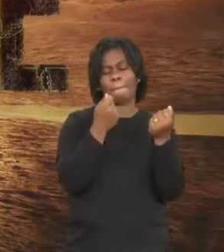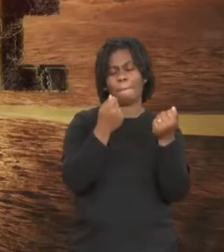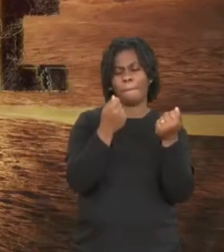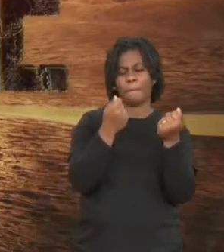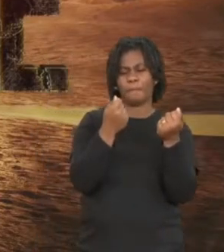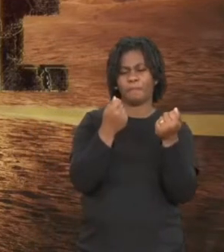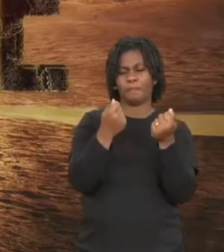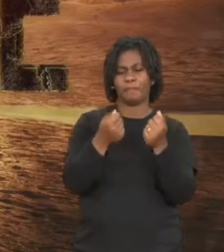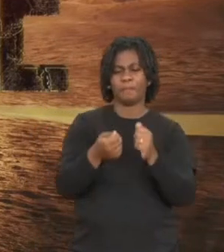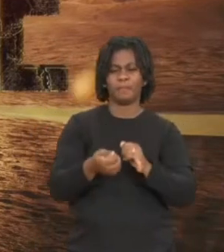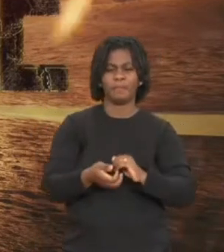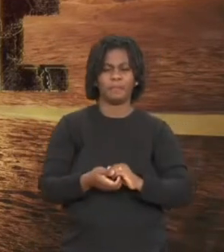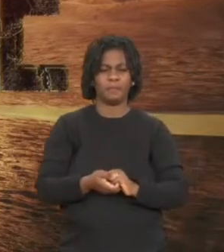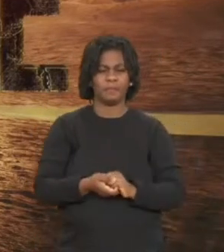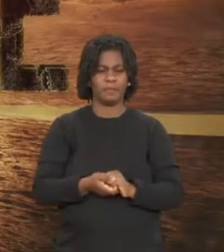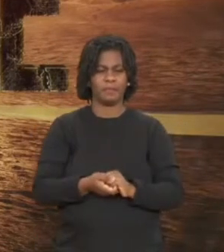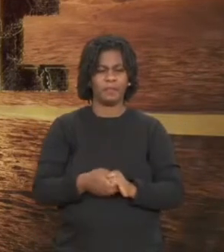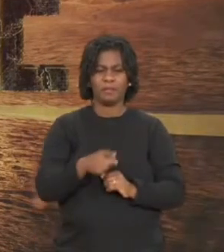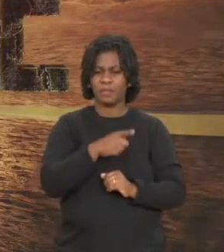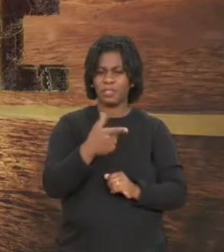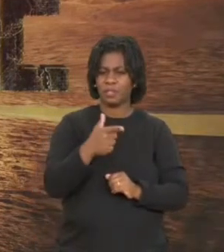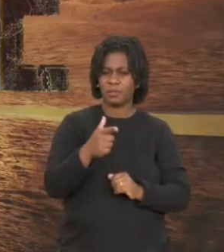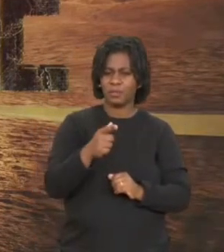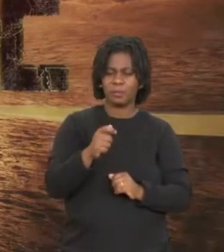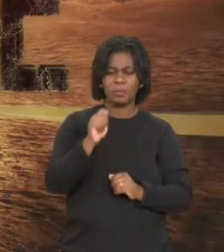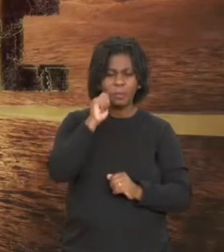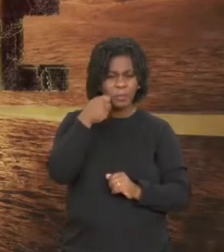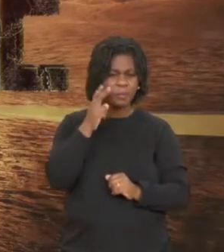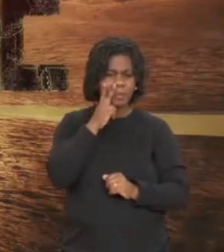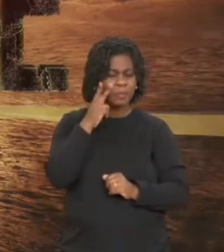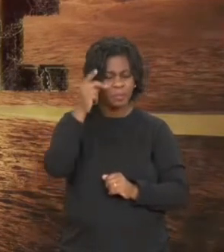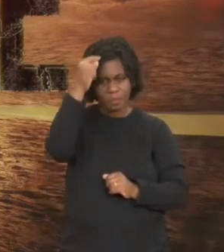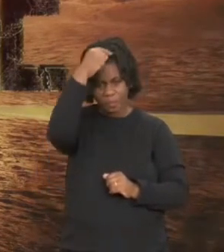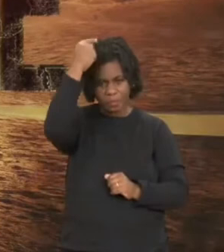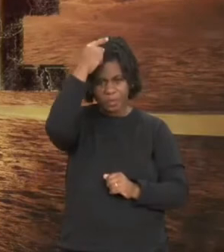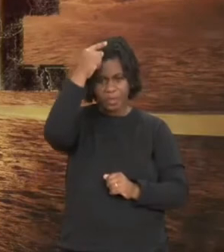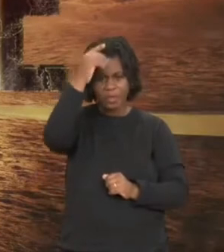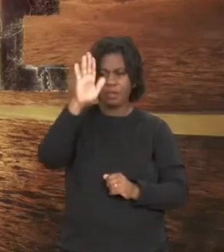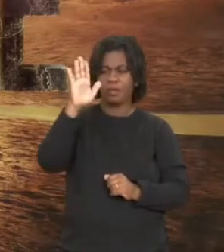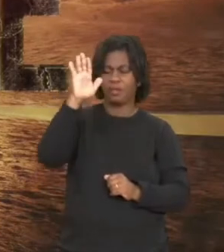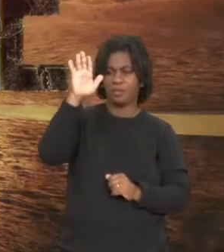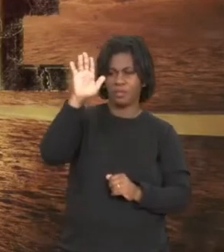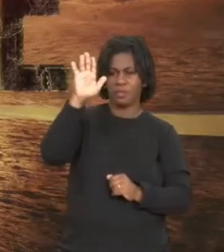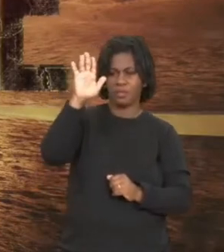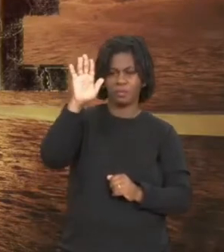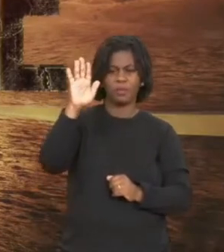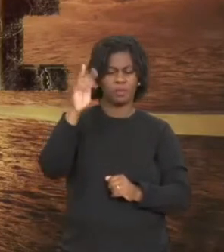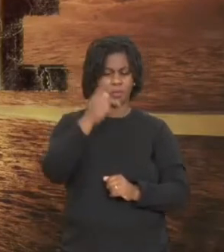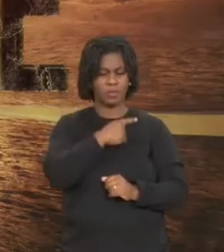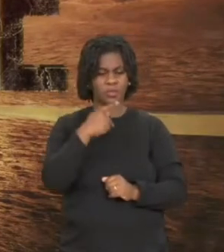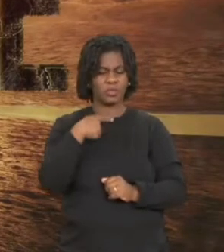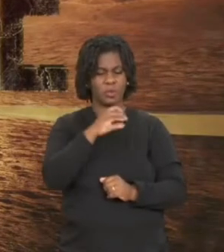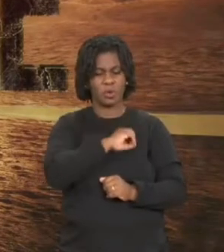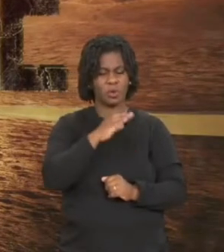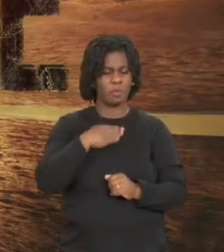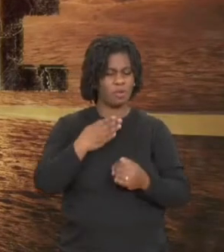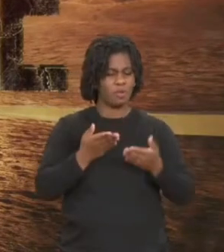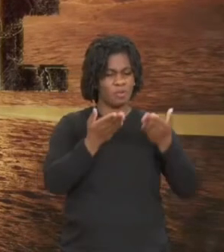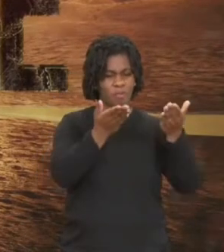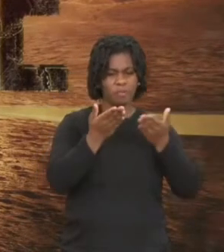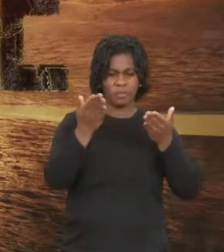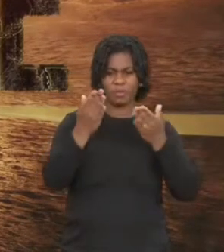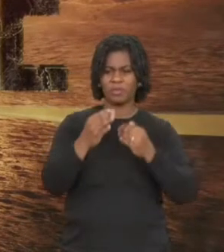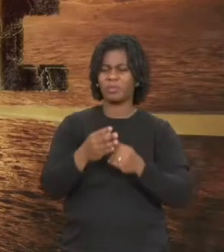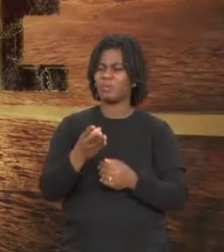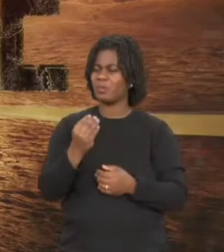Aleluia. Quem não pegou, levante a mão para o pastor, o obreiro ver. Muita gente, obreiros. Muita gente lá em cima, na